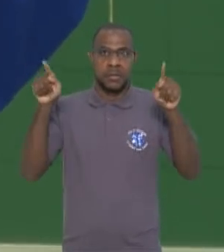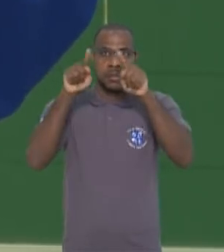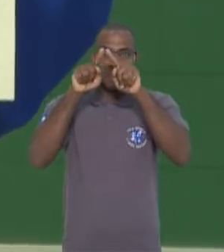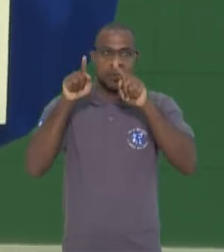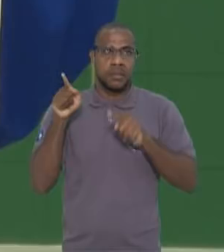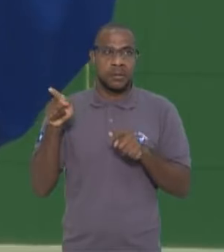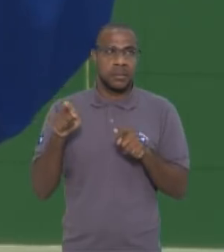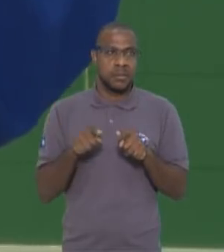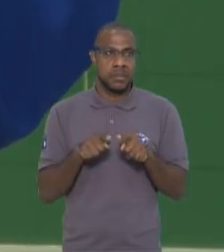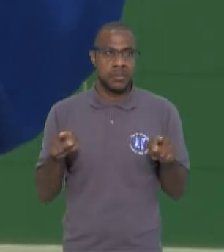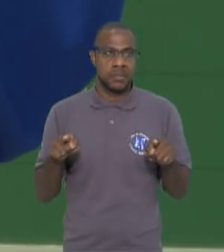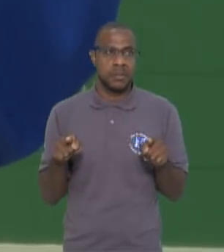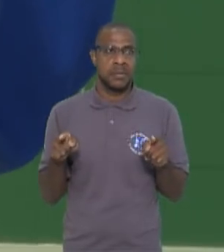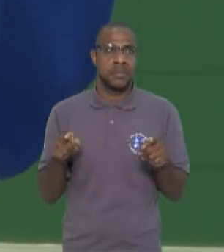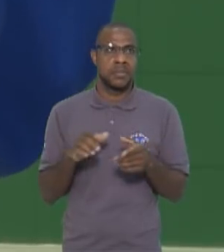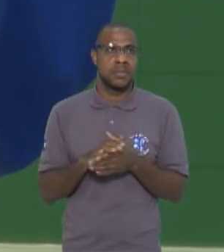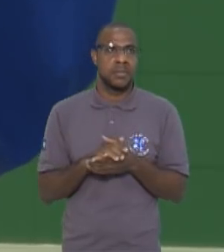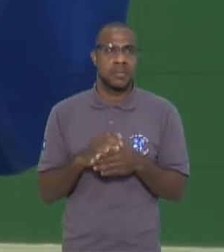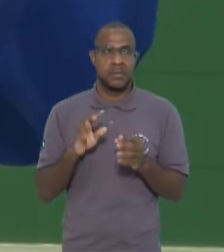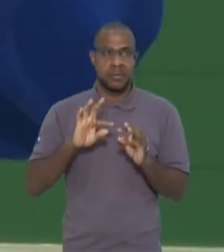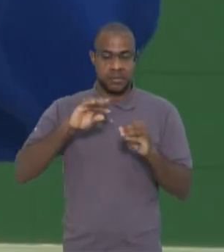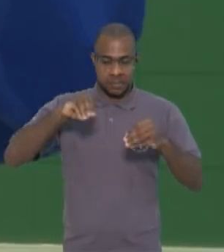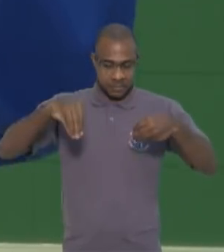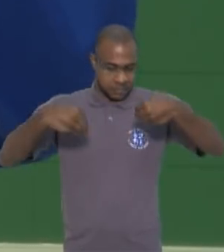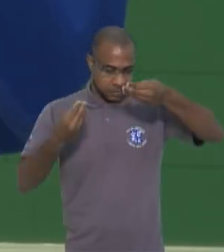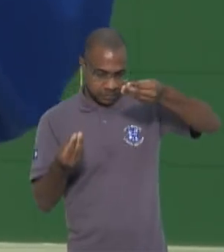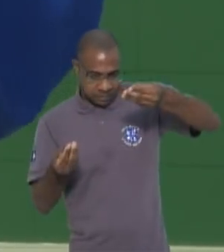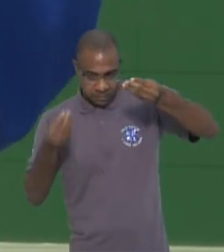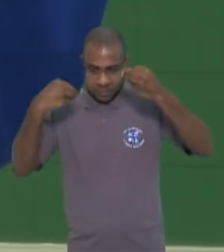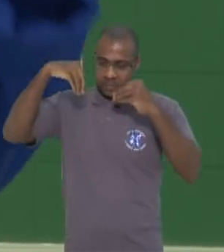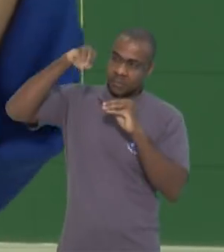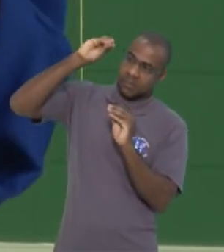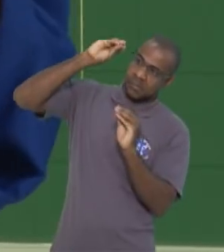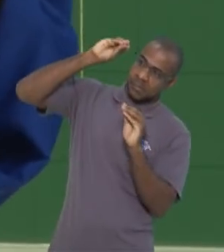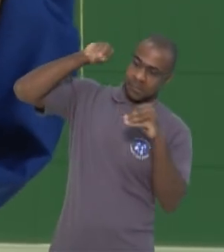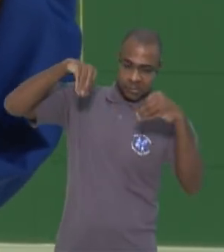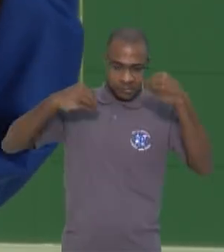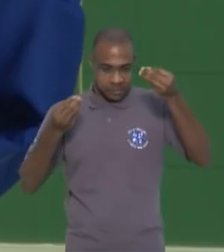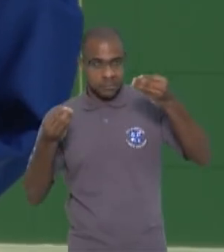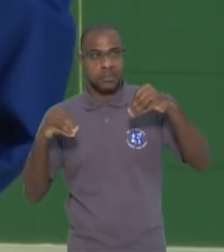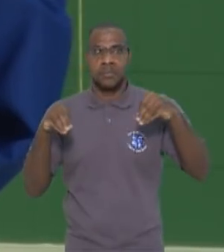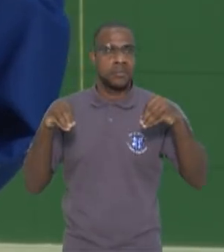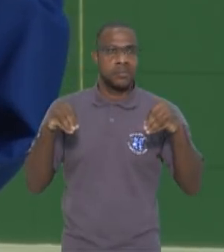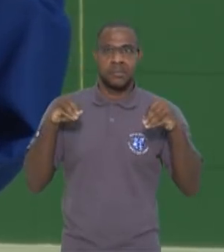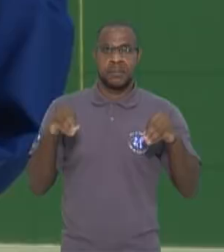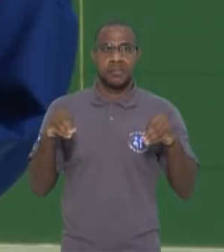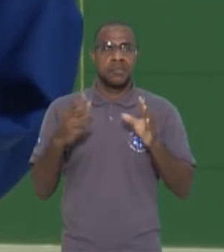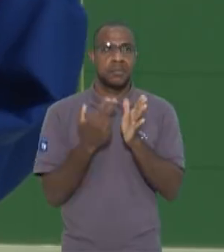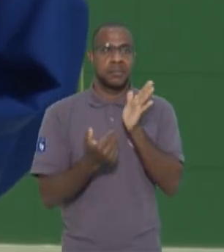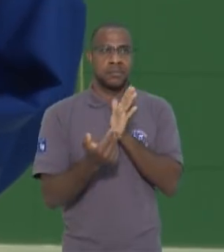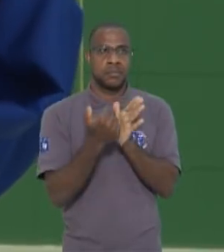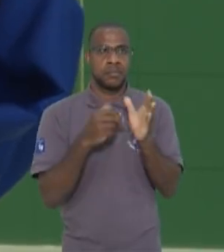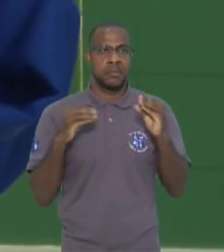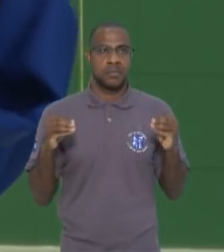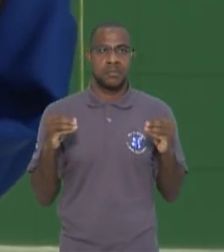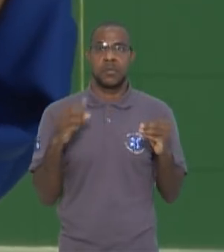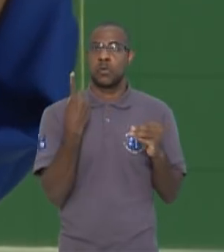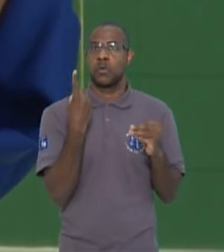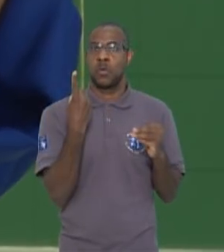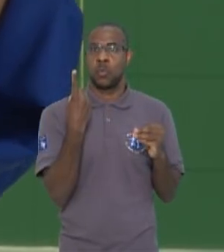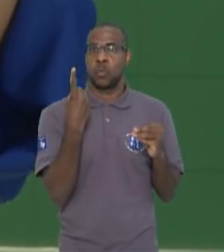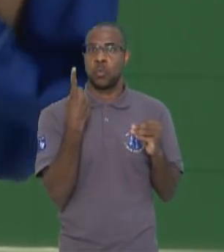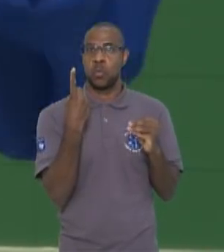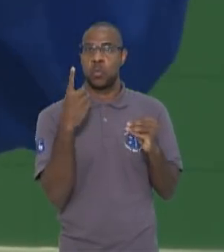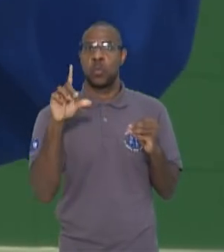vamos dizer, caminhar em torno da folha, manusear, olhar de vários ângulos, mas o desenho aqui representado é bidimensional, ele só possui um ângulo de